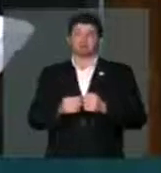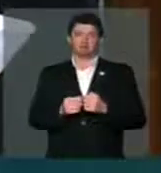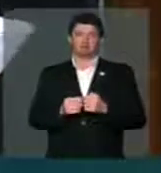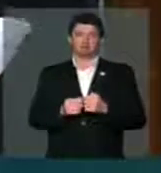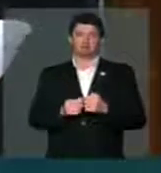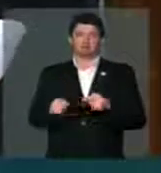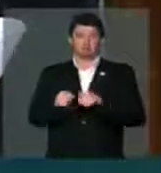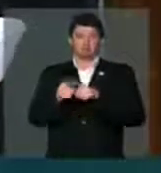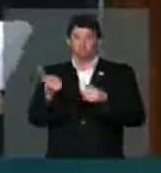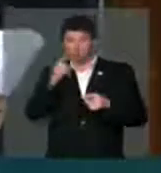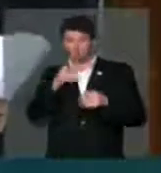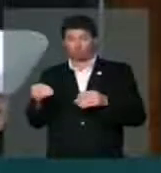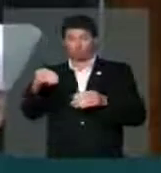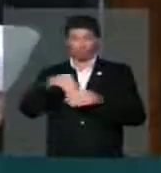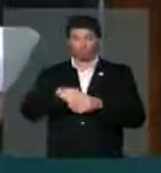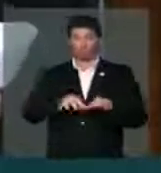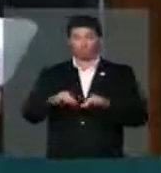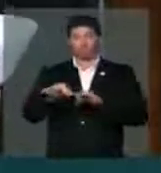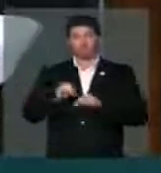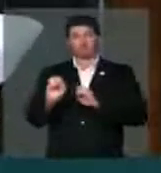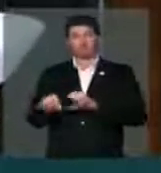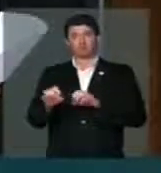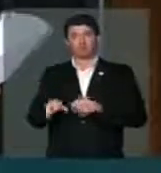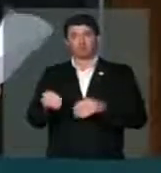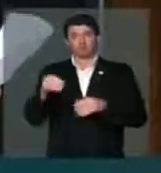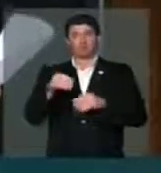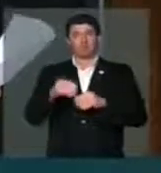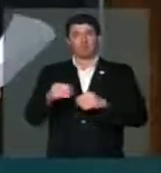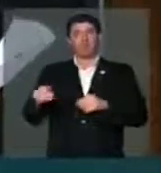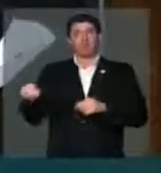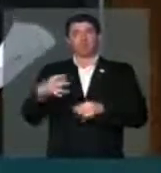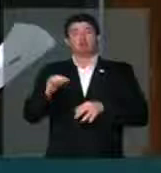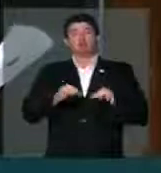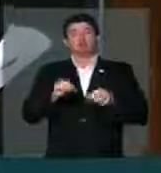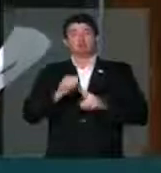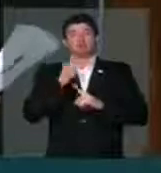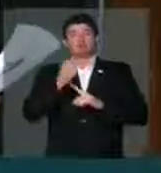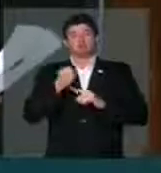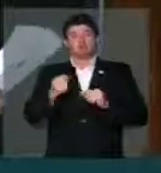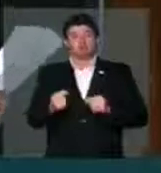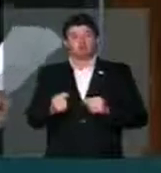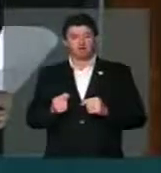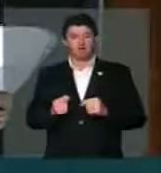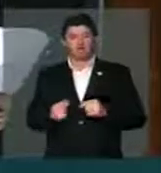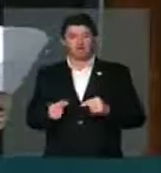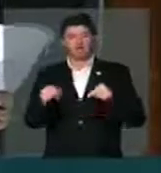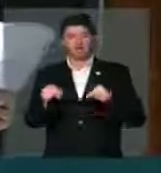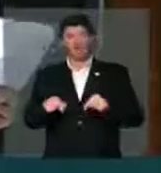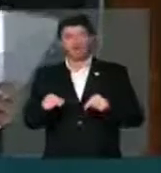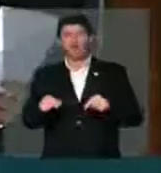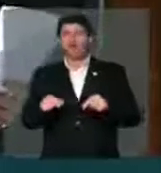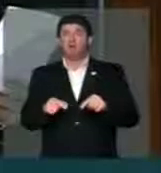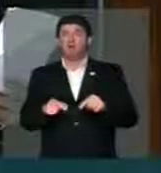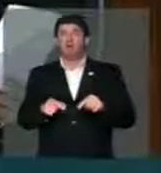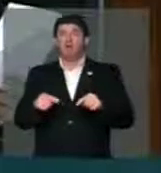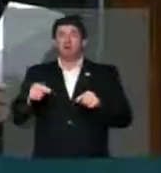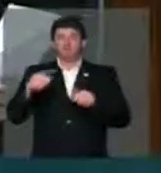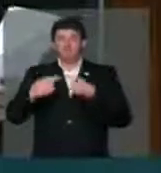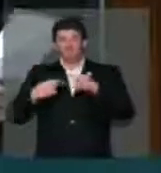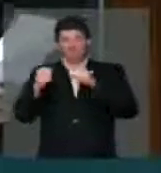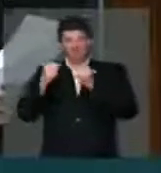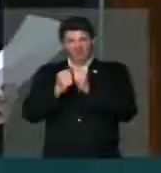na inclusão do planejamento educacional na nova ordem social. Essa questão também que foi muito discutida com os